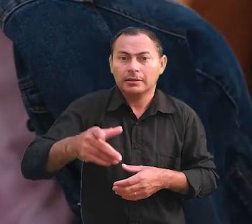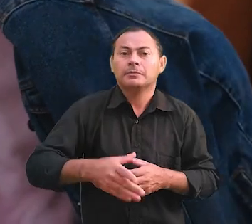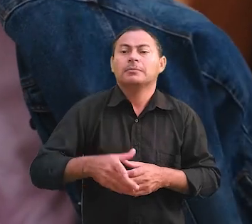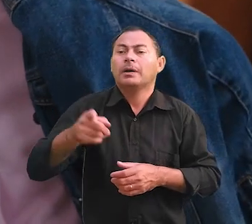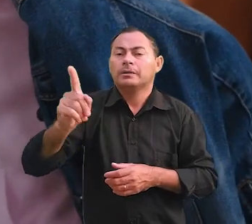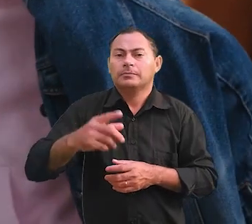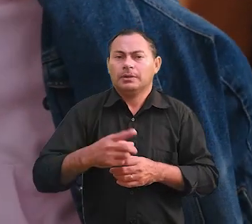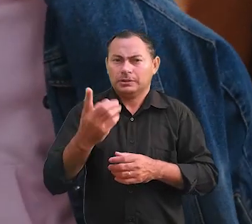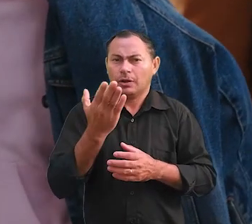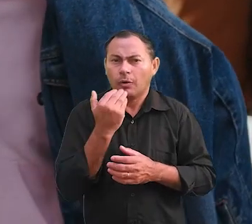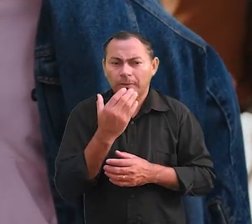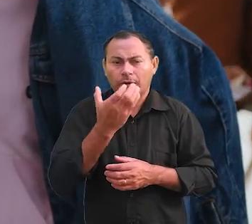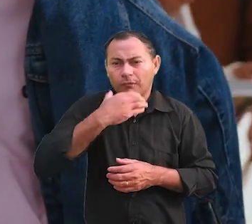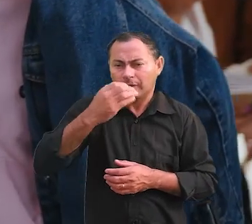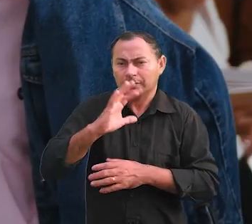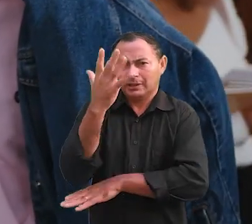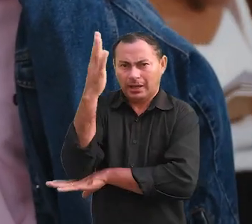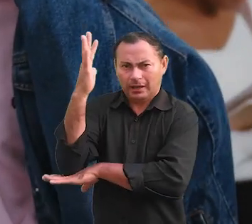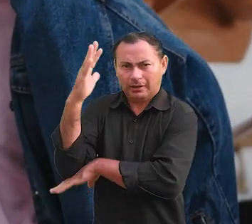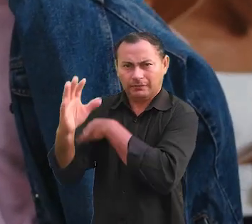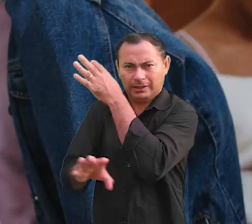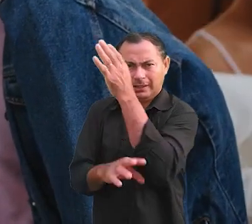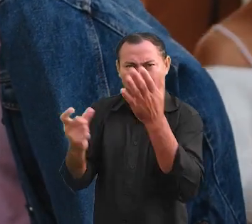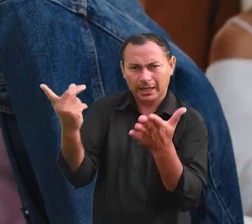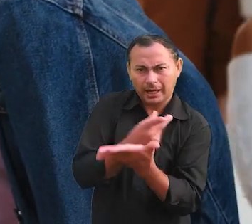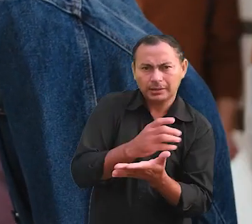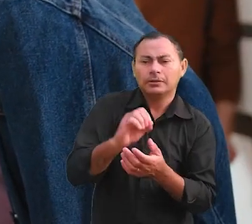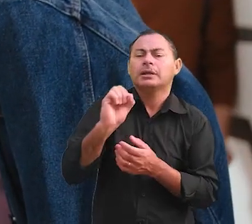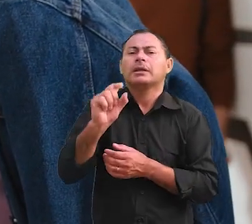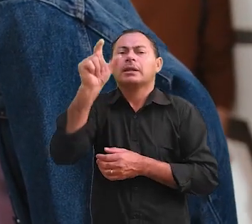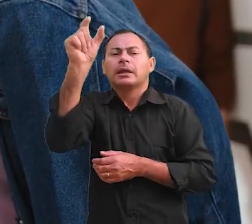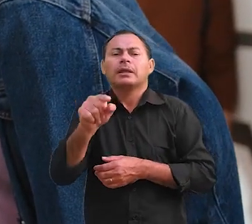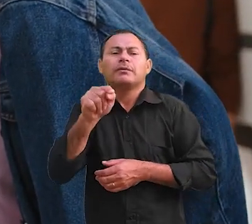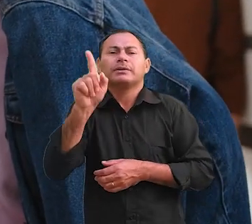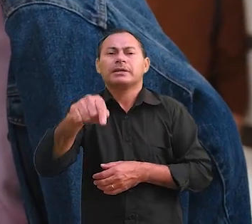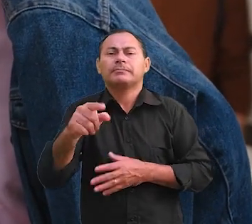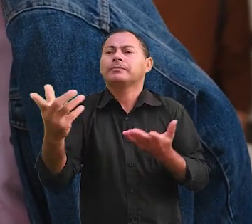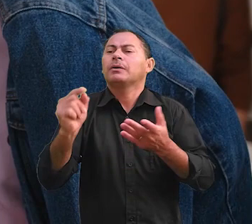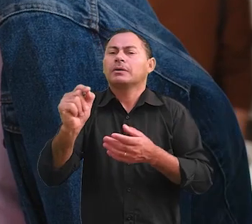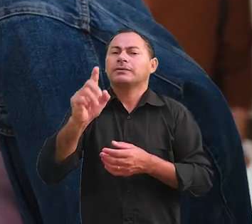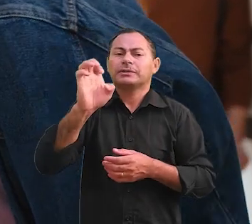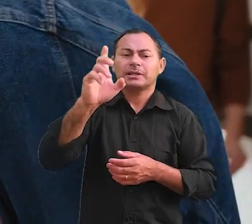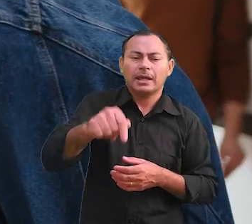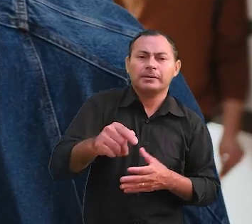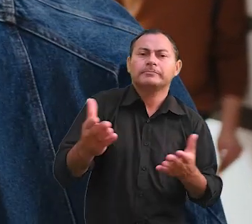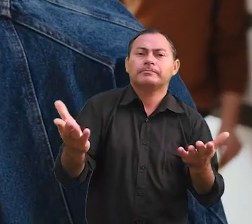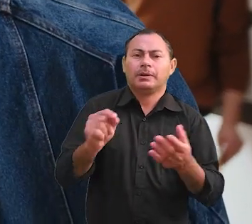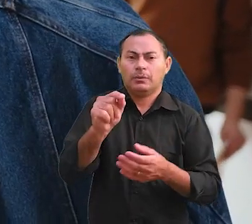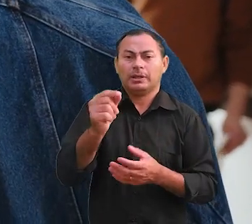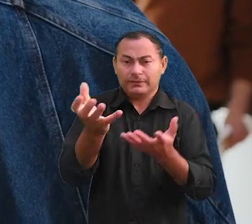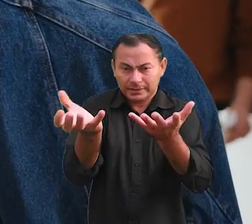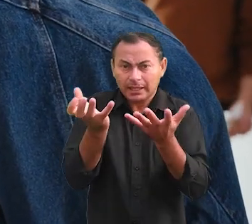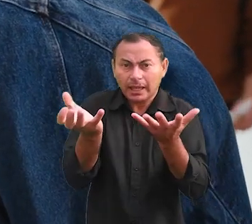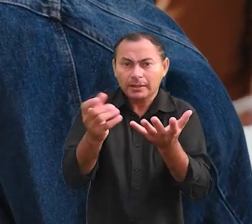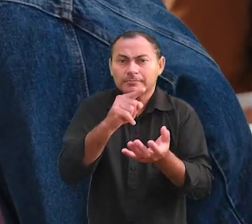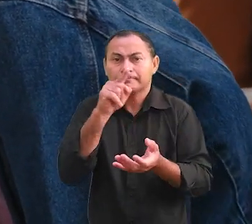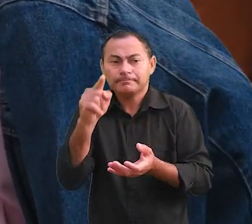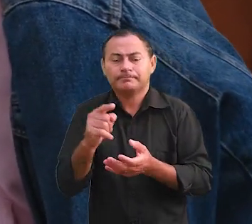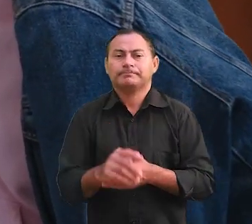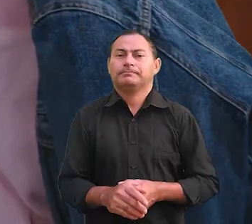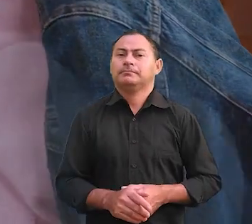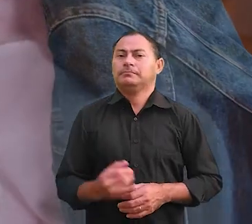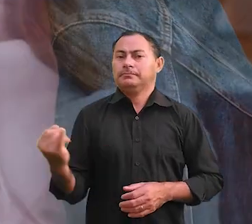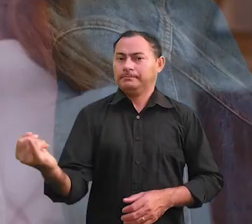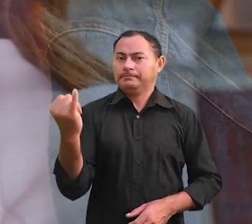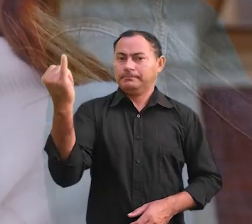onde você está indo é o fruto da árvore errada quem é você o que você é o que você quer